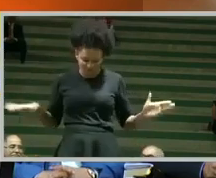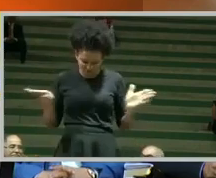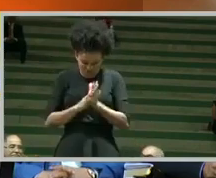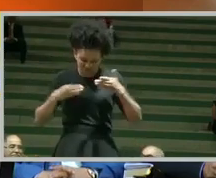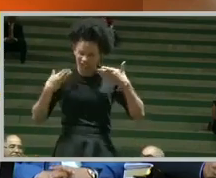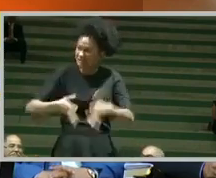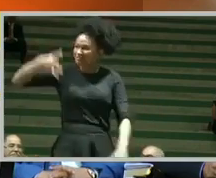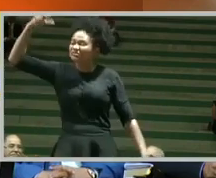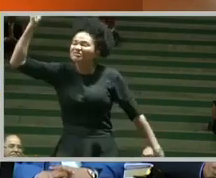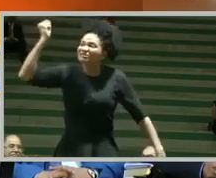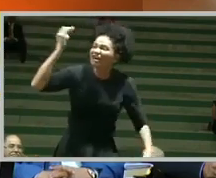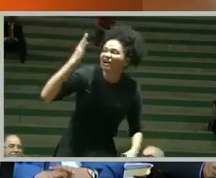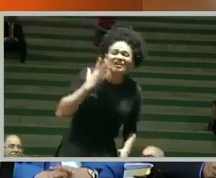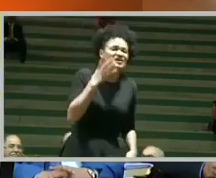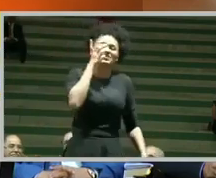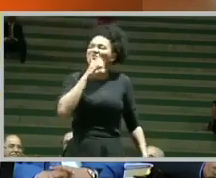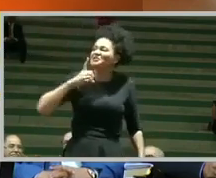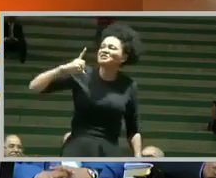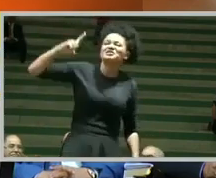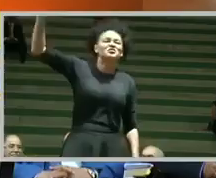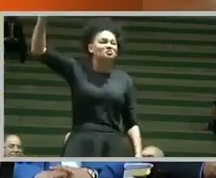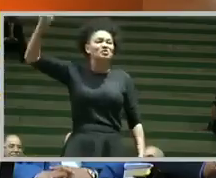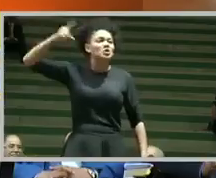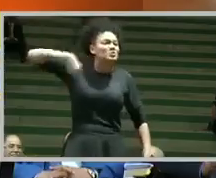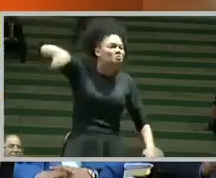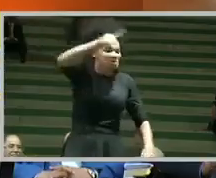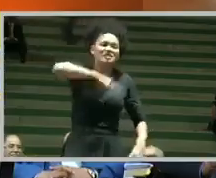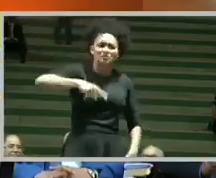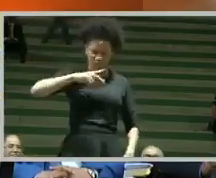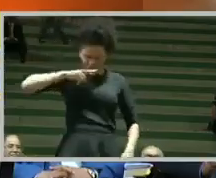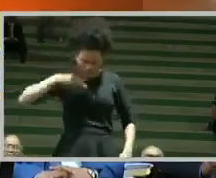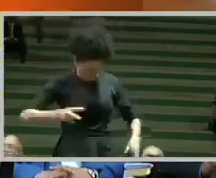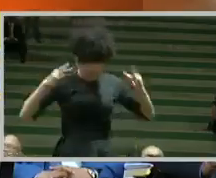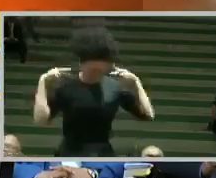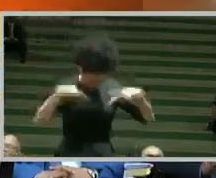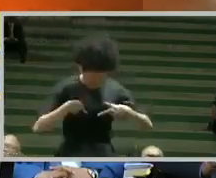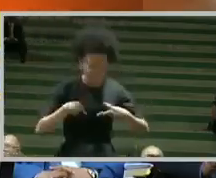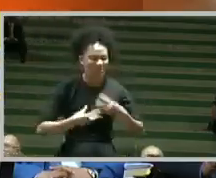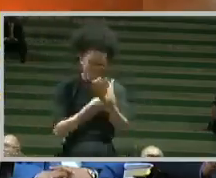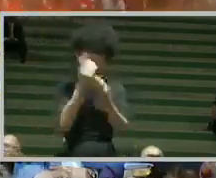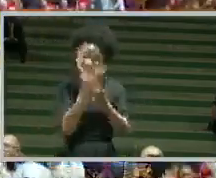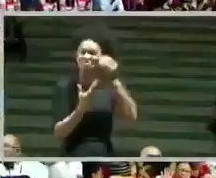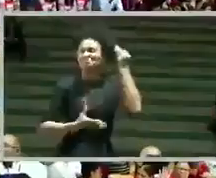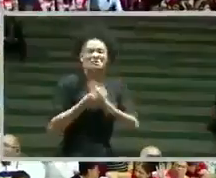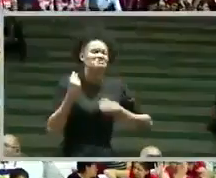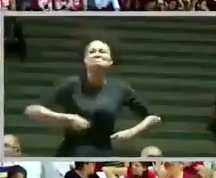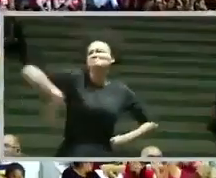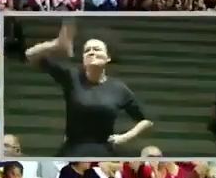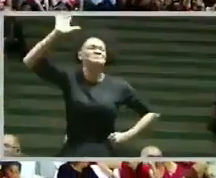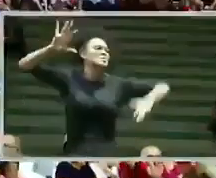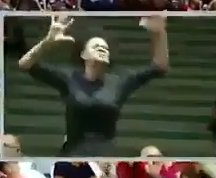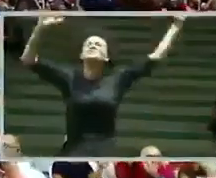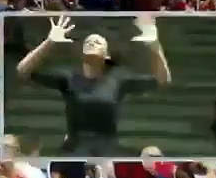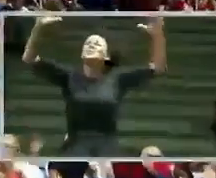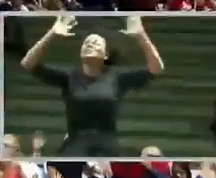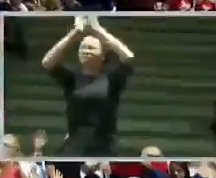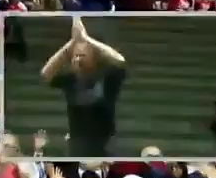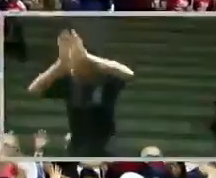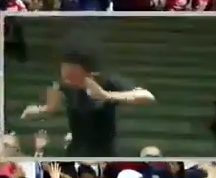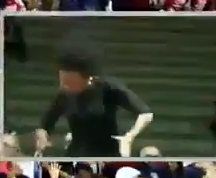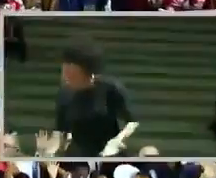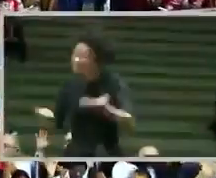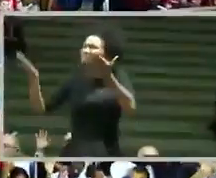pela graça de Deus. Só quem reconhece, levante as duas mãos e